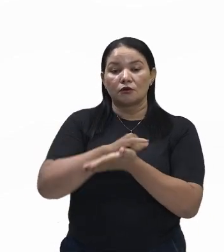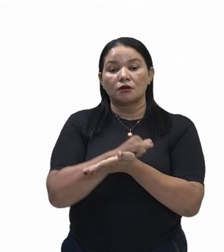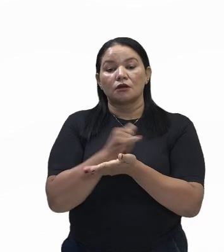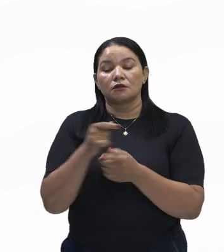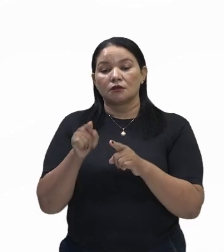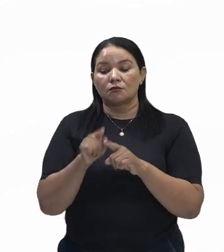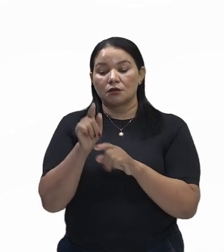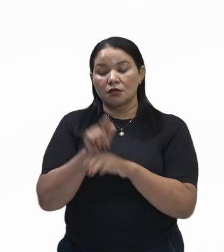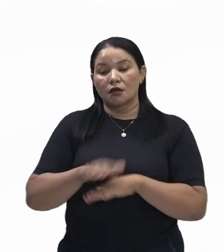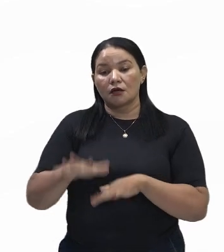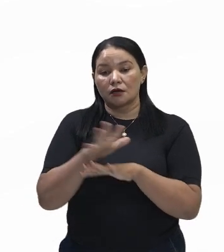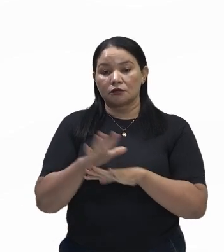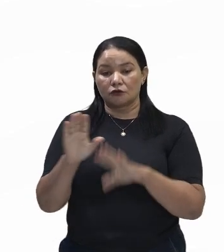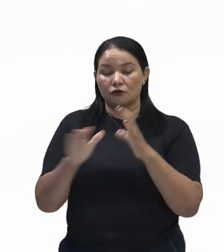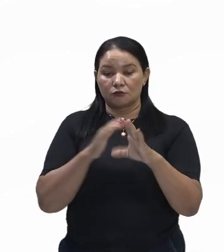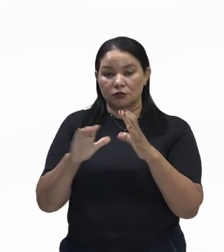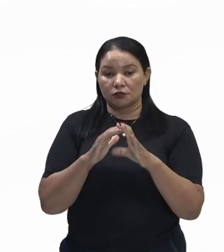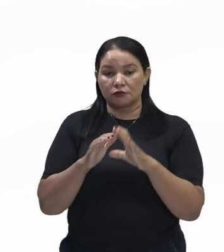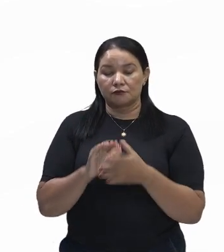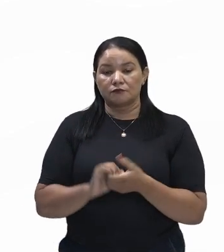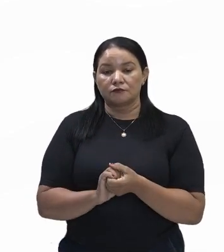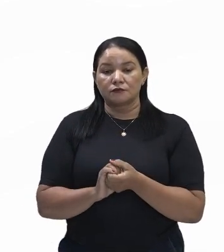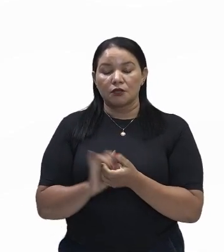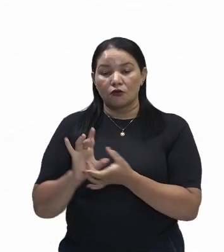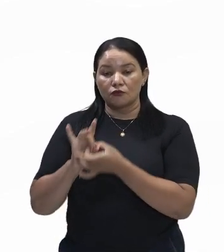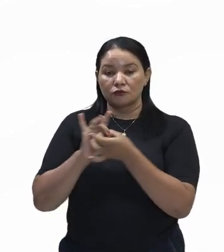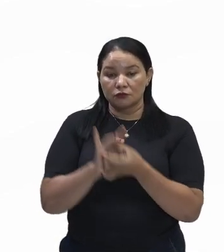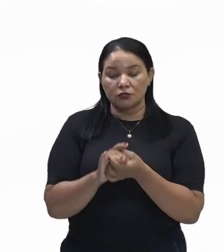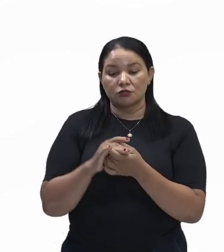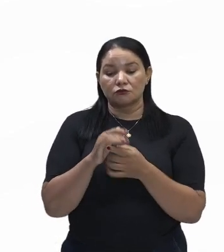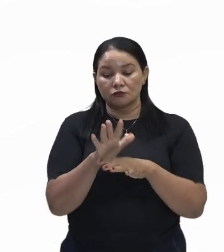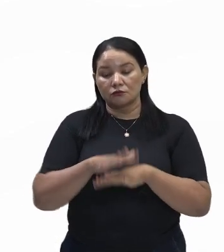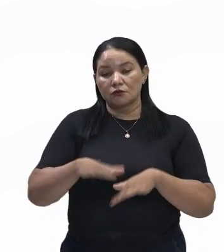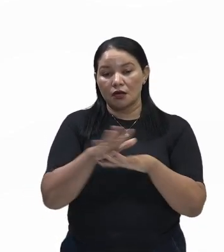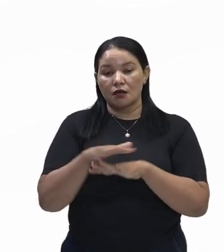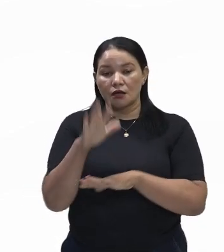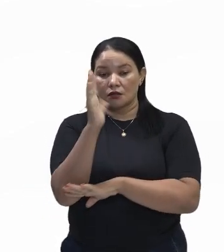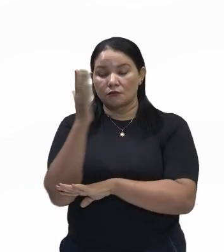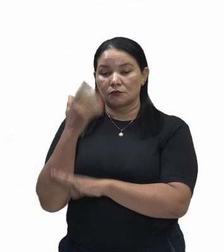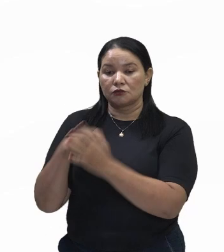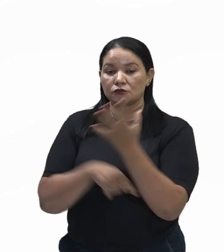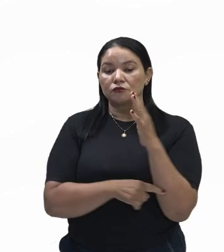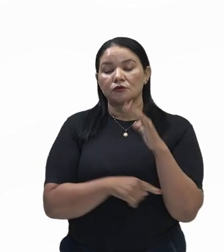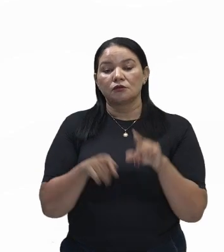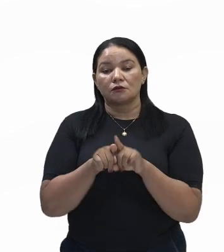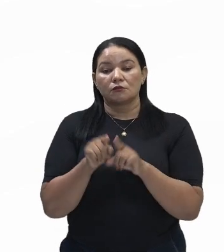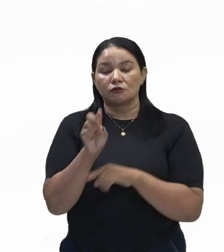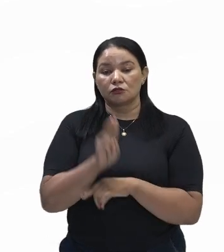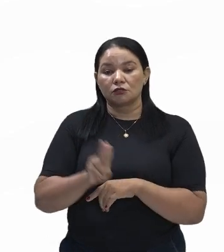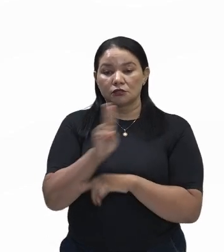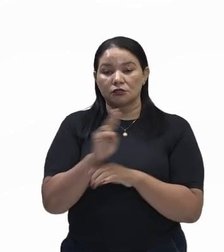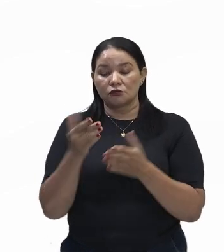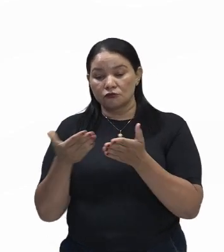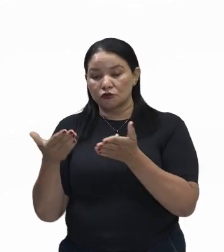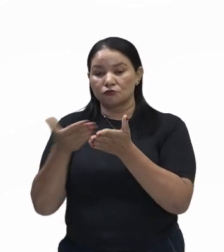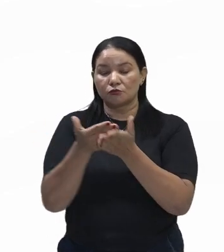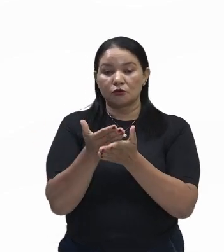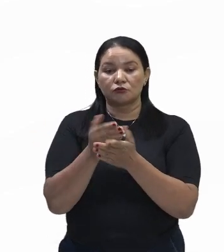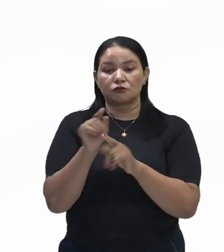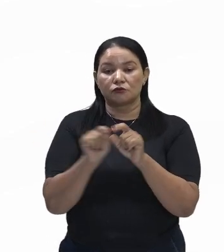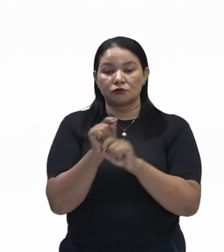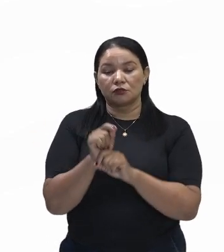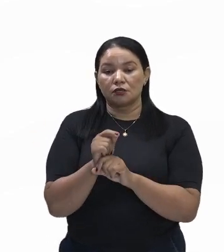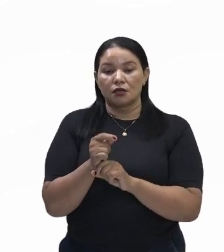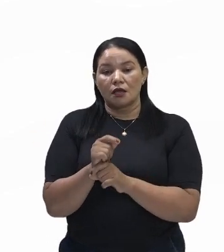telecomunicações. No contexto da região amazônica, nós vamos observar que a utilização de portos vai ser mais viável e